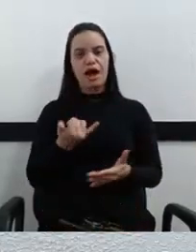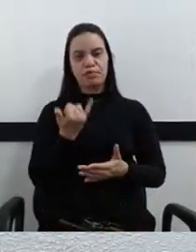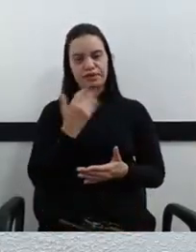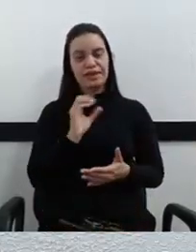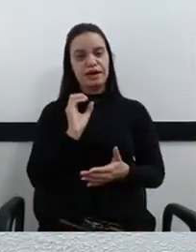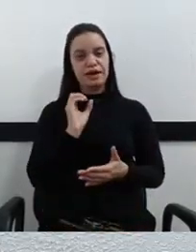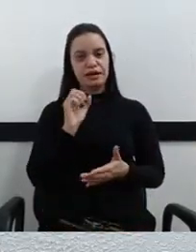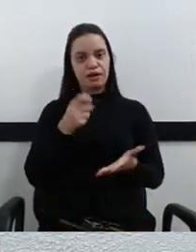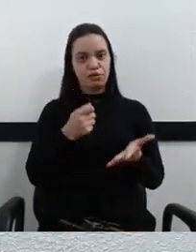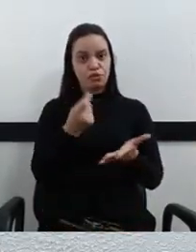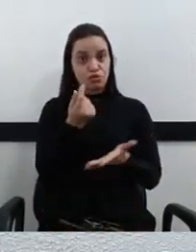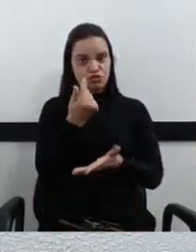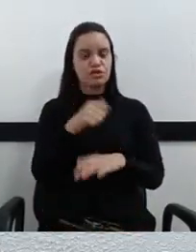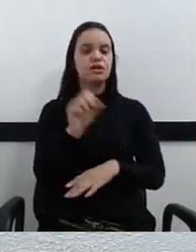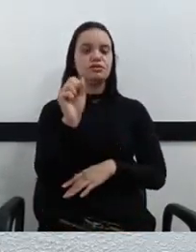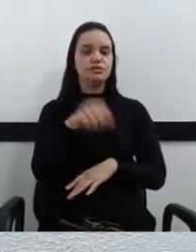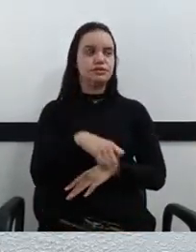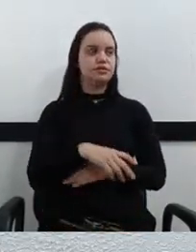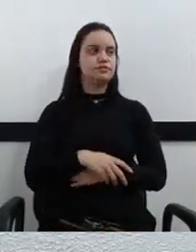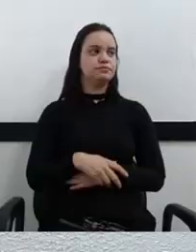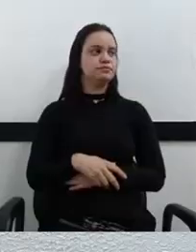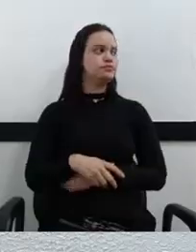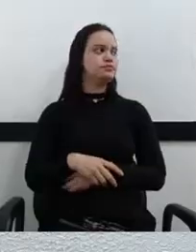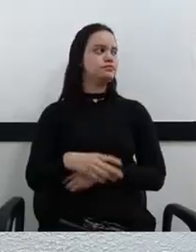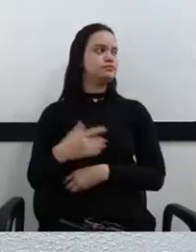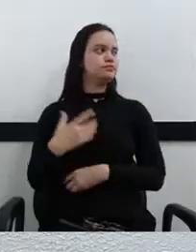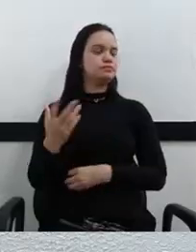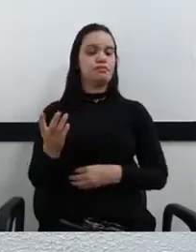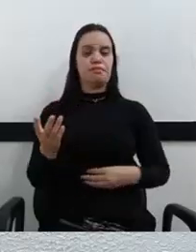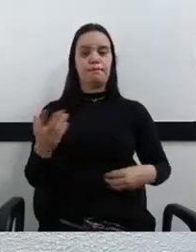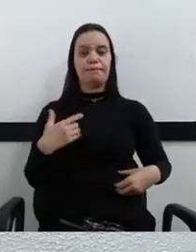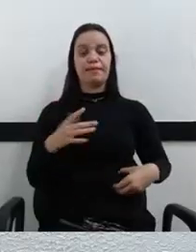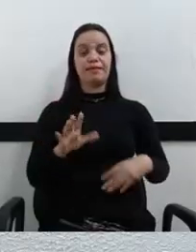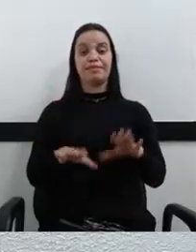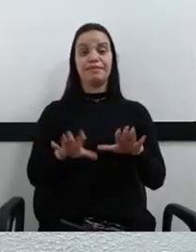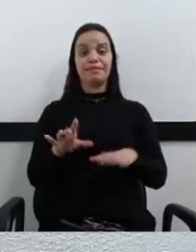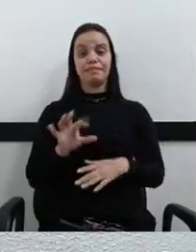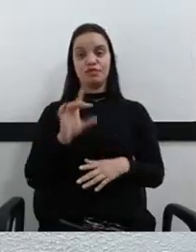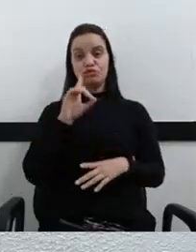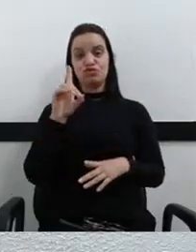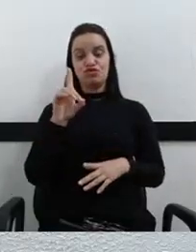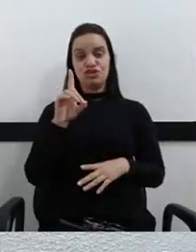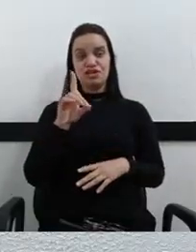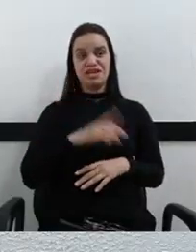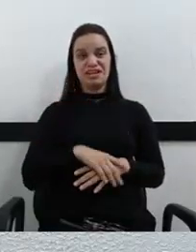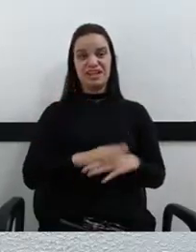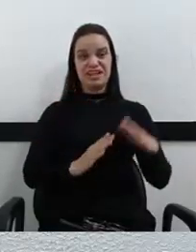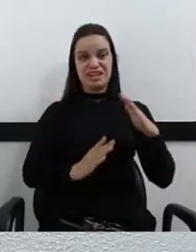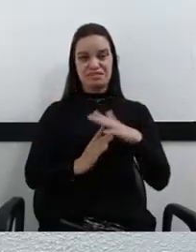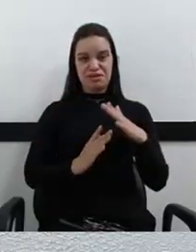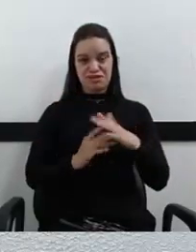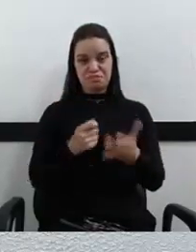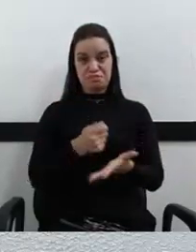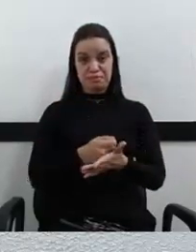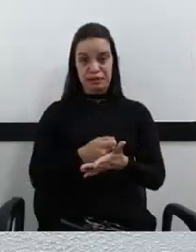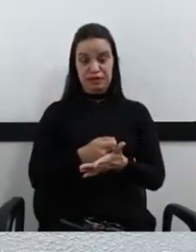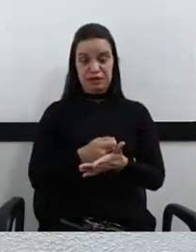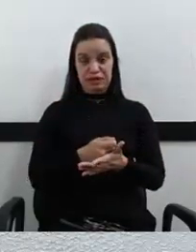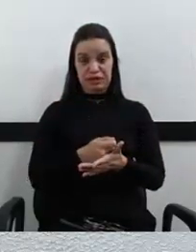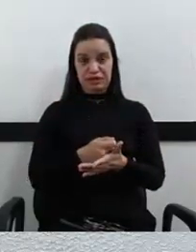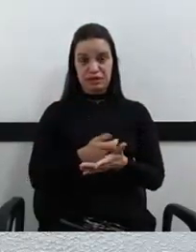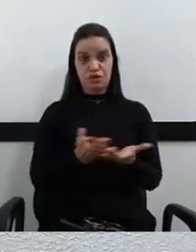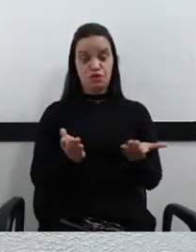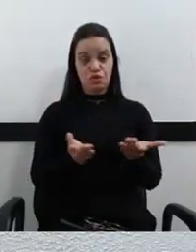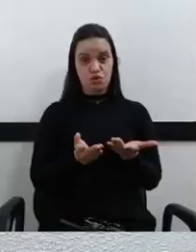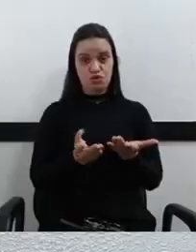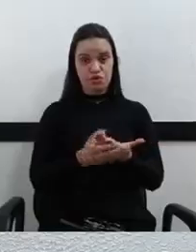disse. Assim como eu expliquei que, considerando que a gente teria que considerar a data dos vencimentos dos defensores e defensoras, servidores e servidoras de